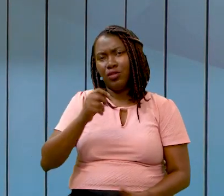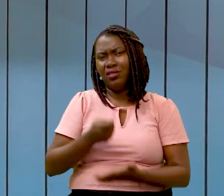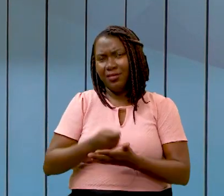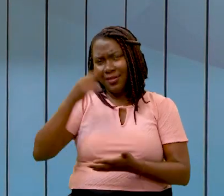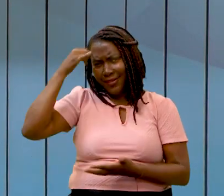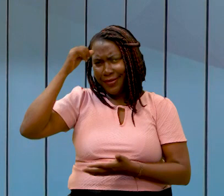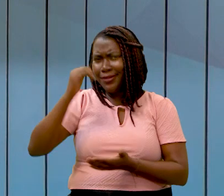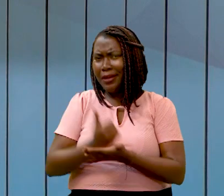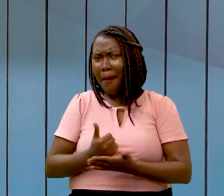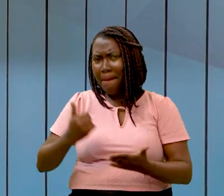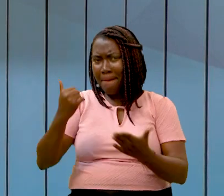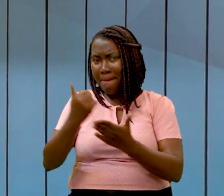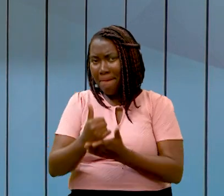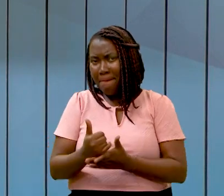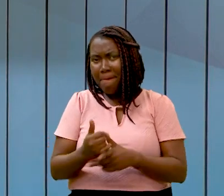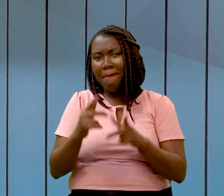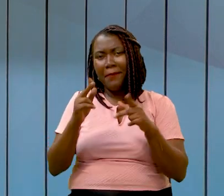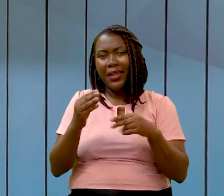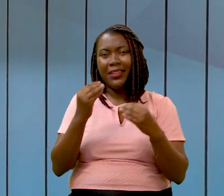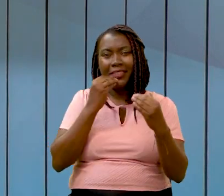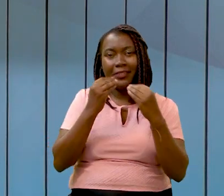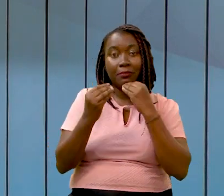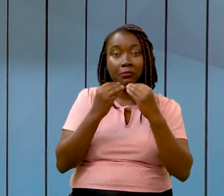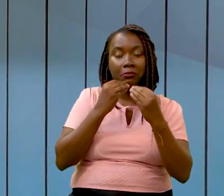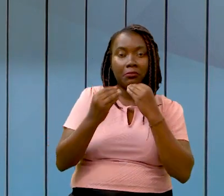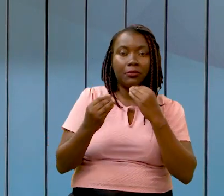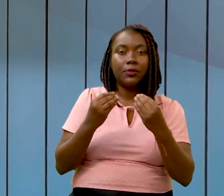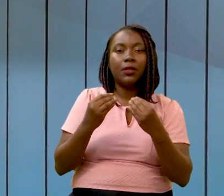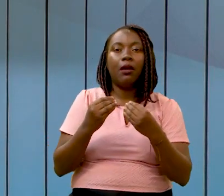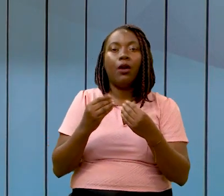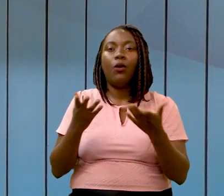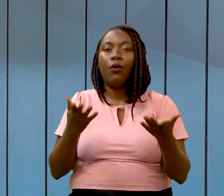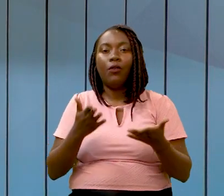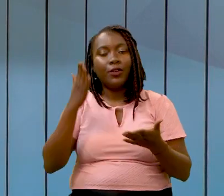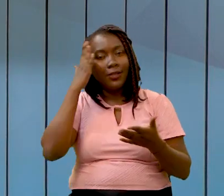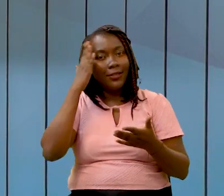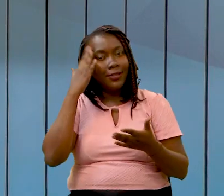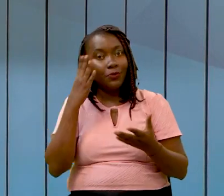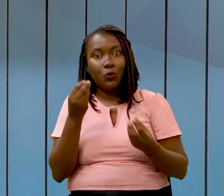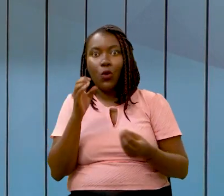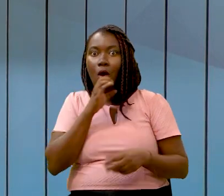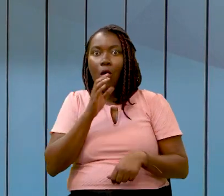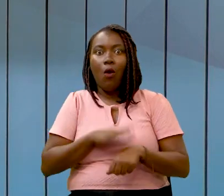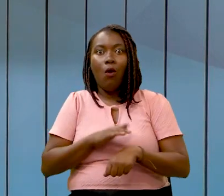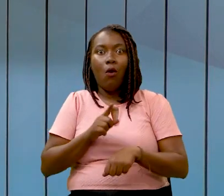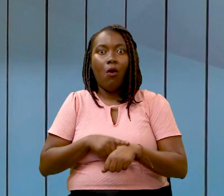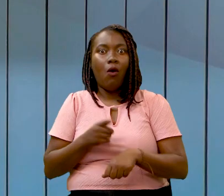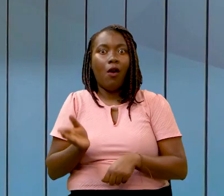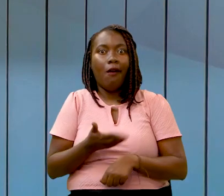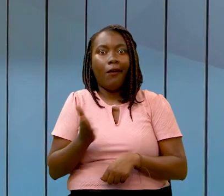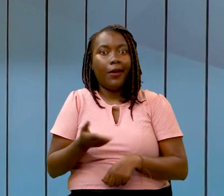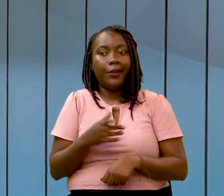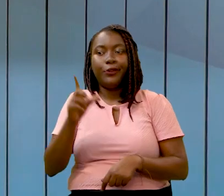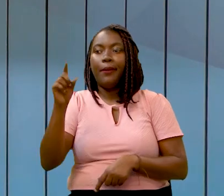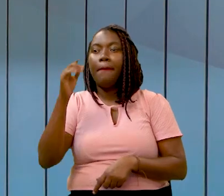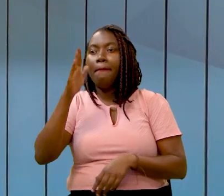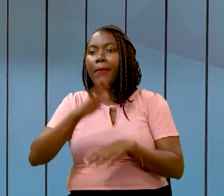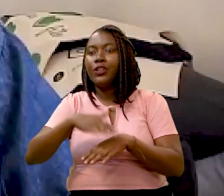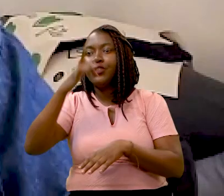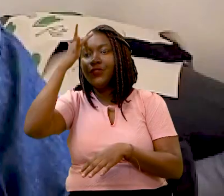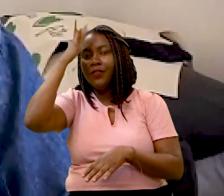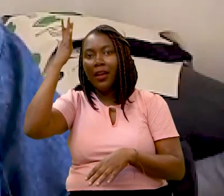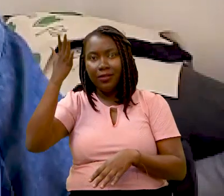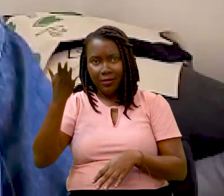ao máximo, assim como os fast foods. E hoje a gente sabe que é muito corrido, as pessoas acabam indo aí para o mais fácil, né?